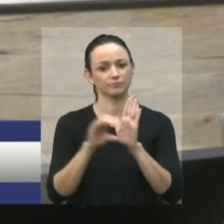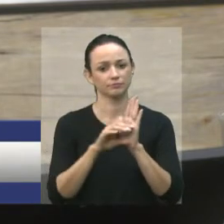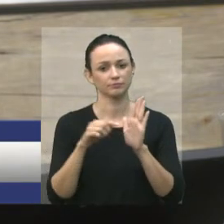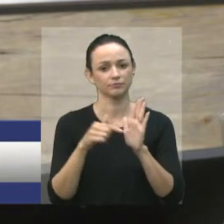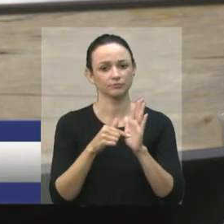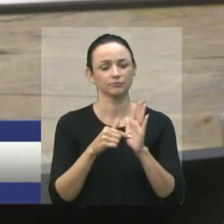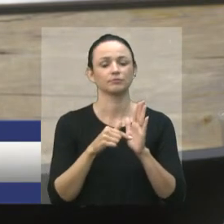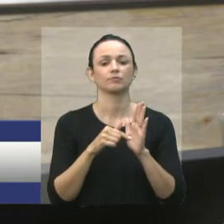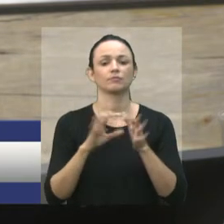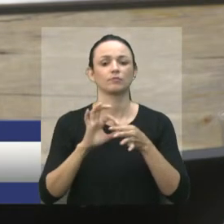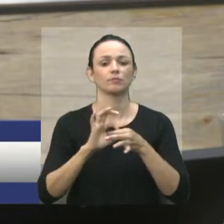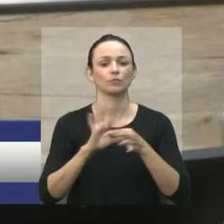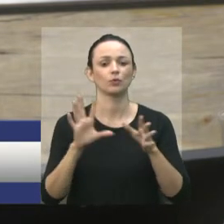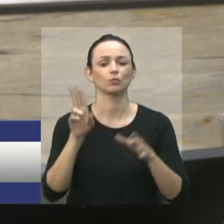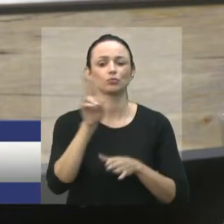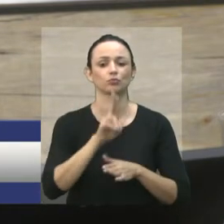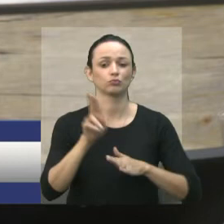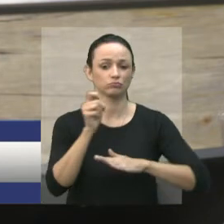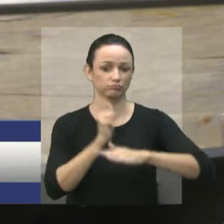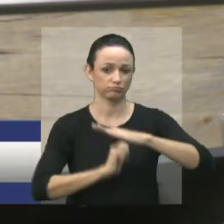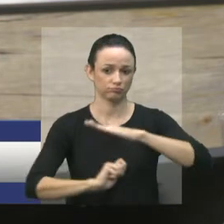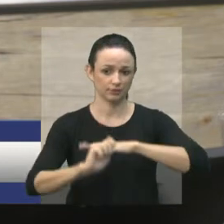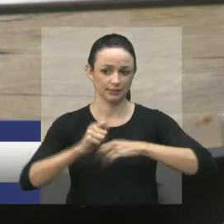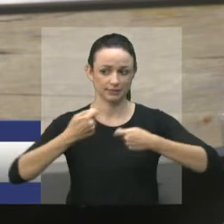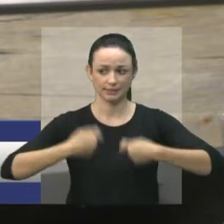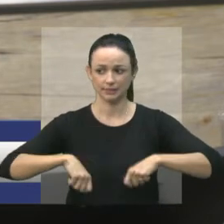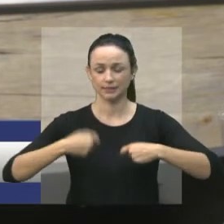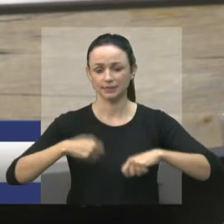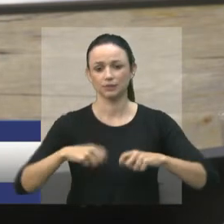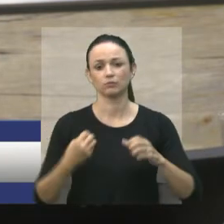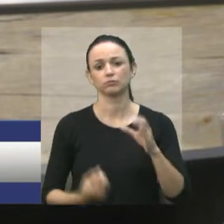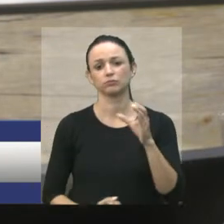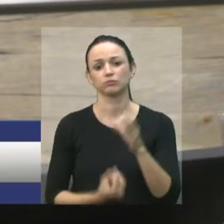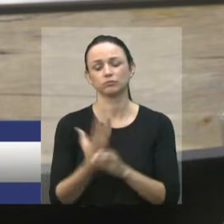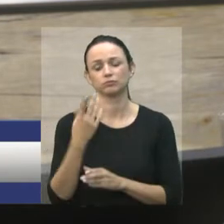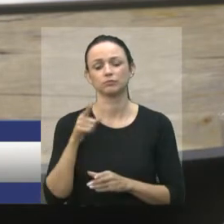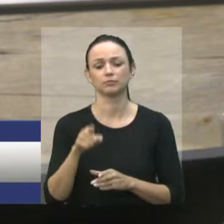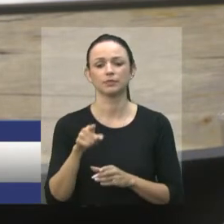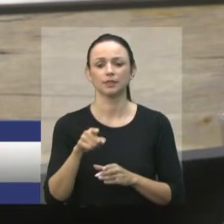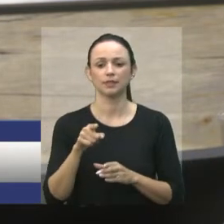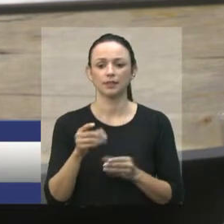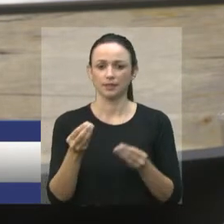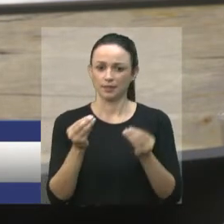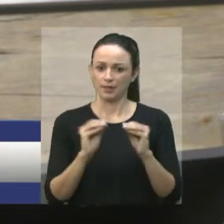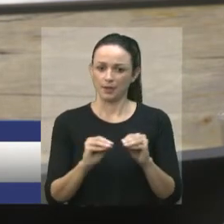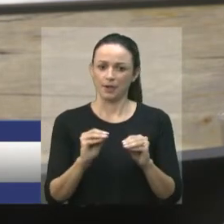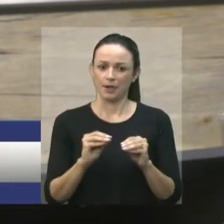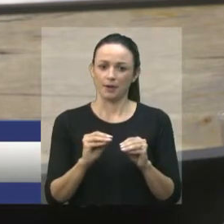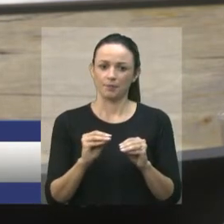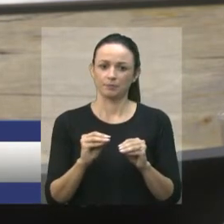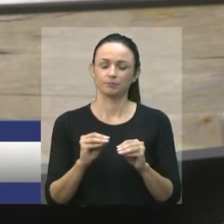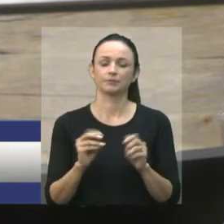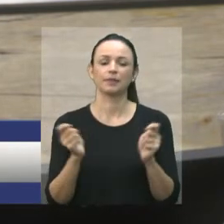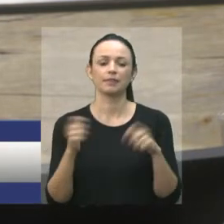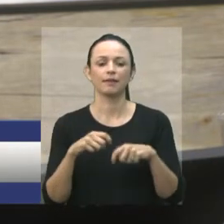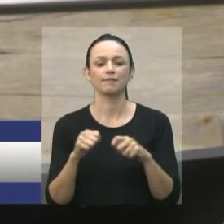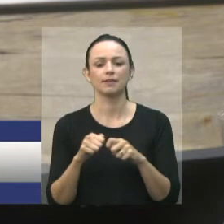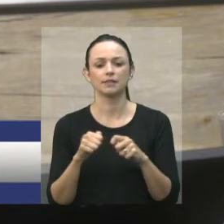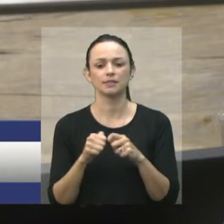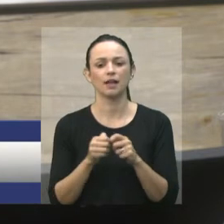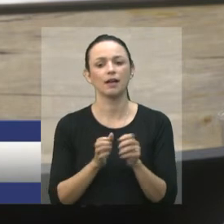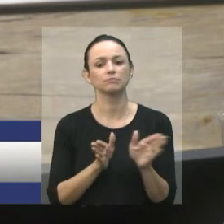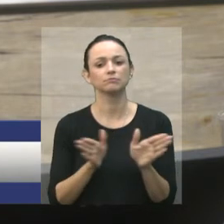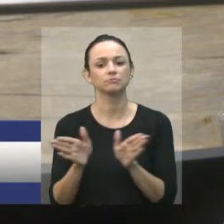finais, autorizando a promoção dos investimentos necessários para a criação e instalação de meios que possibilitem